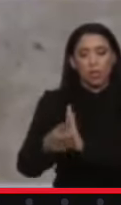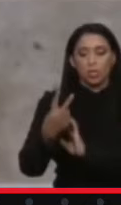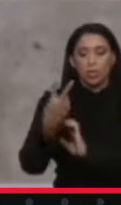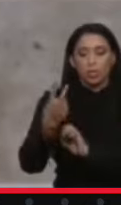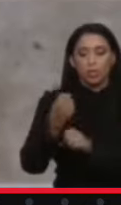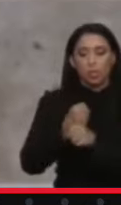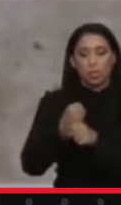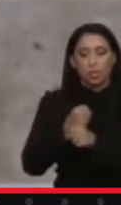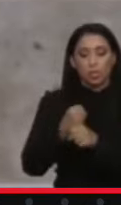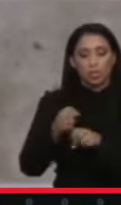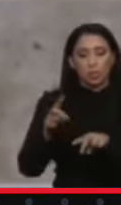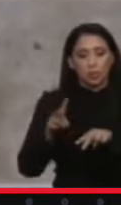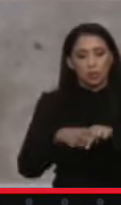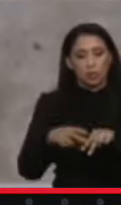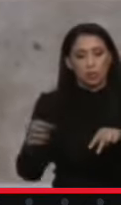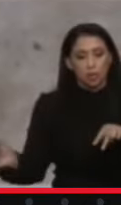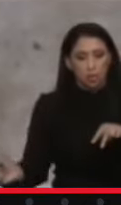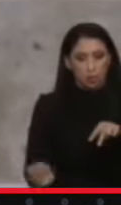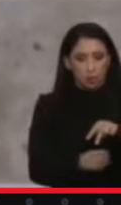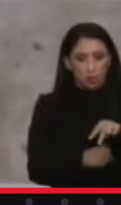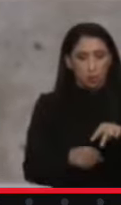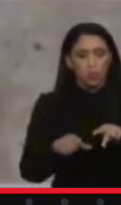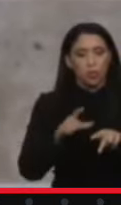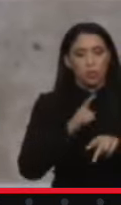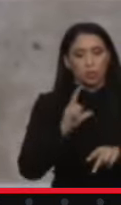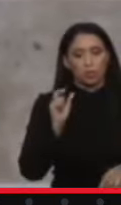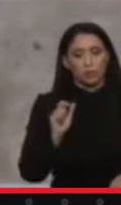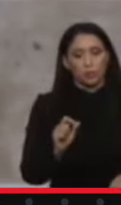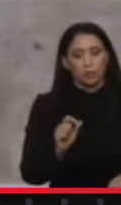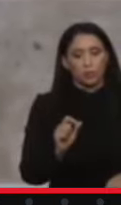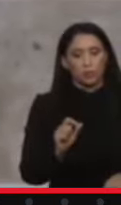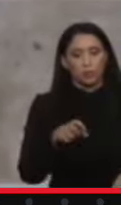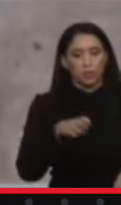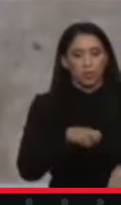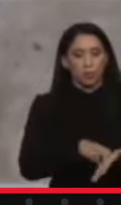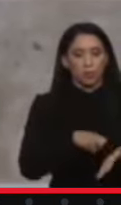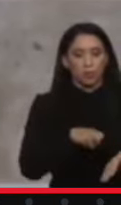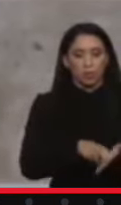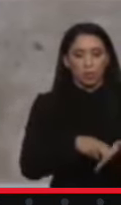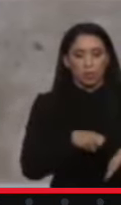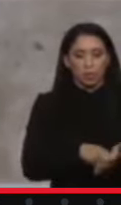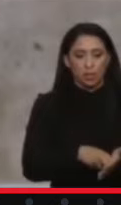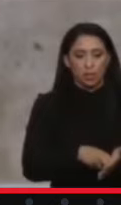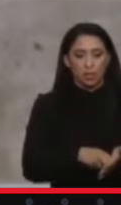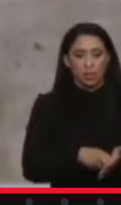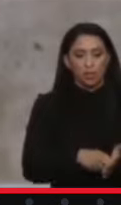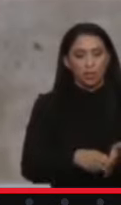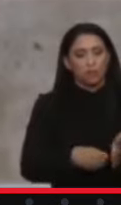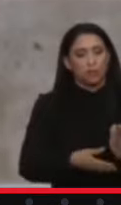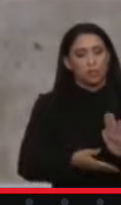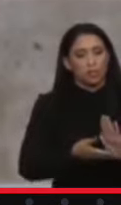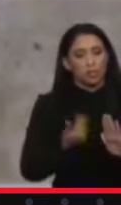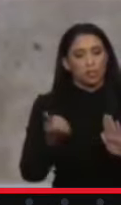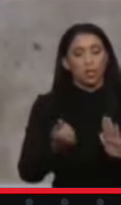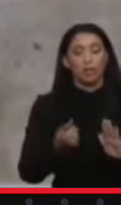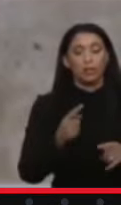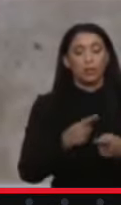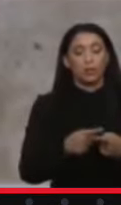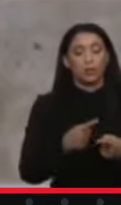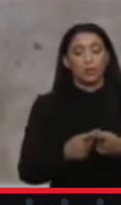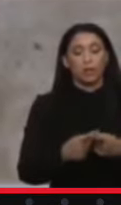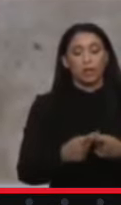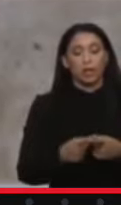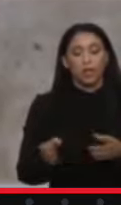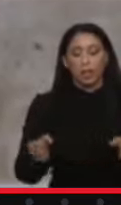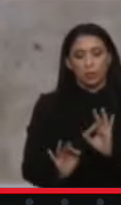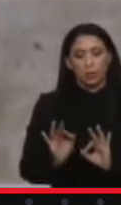de reclusão, reconhecida a extinção da punibilidade em razão da prescrição da